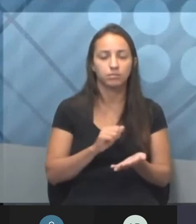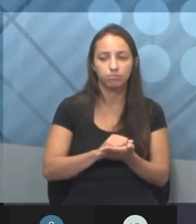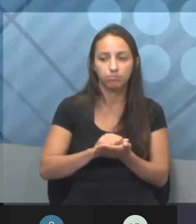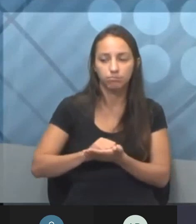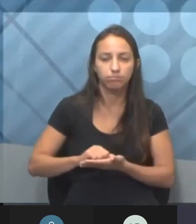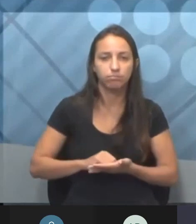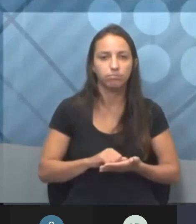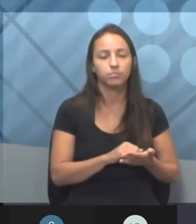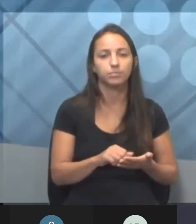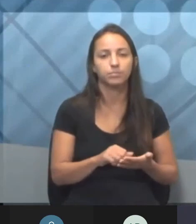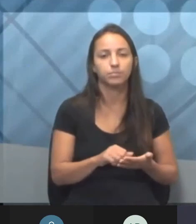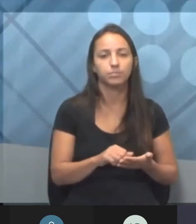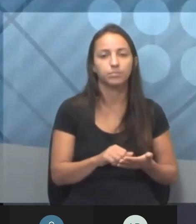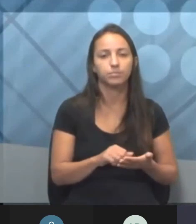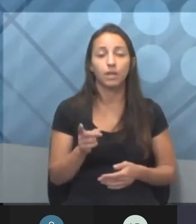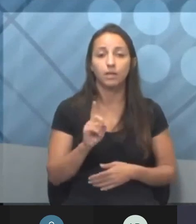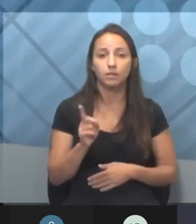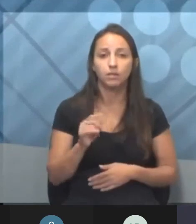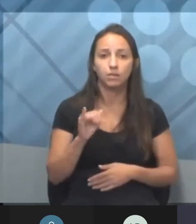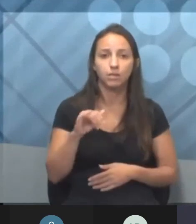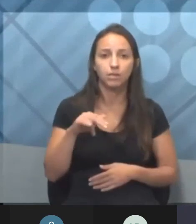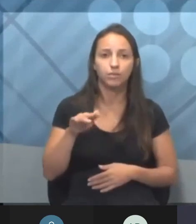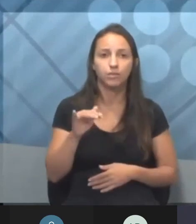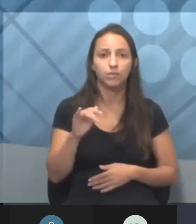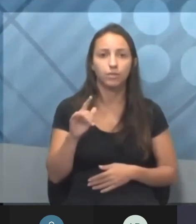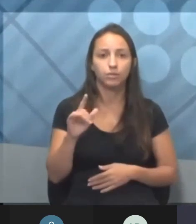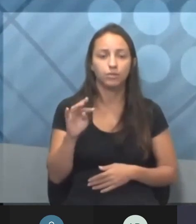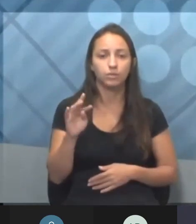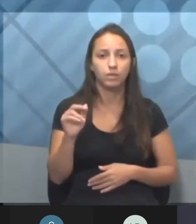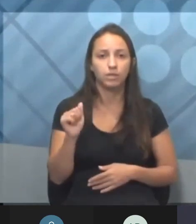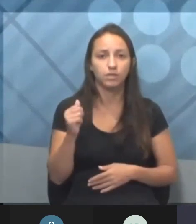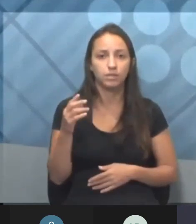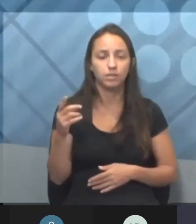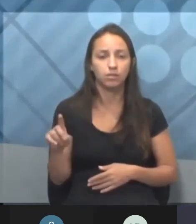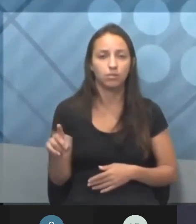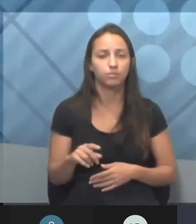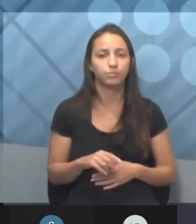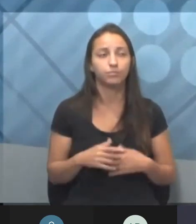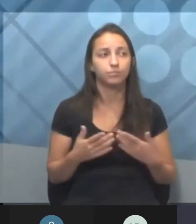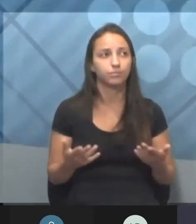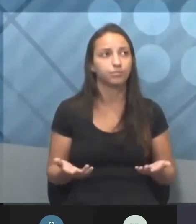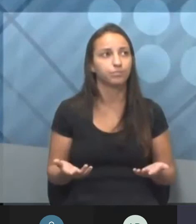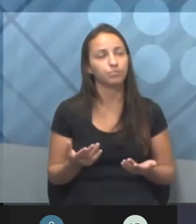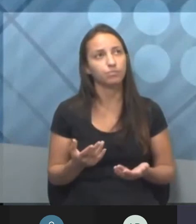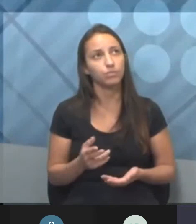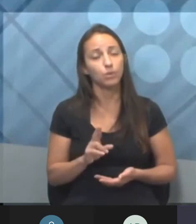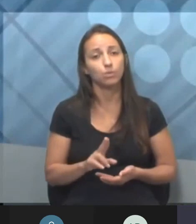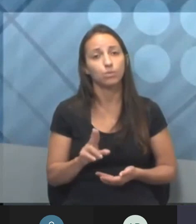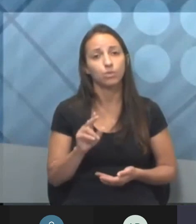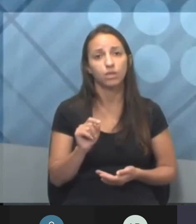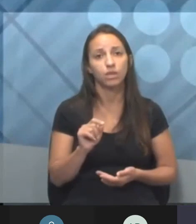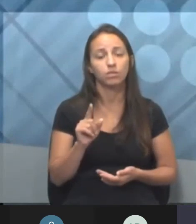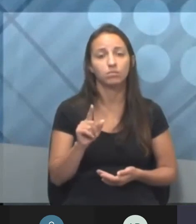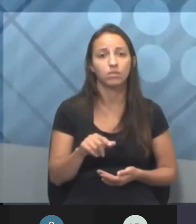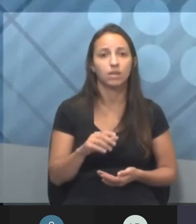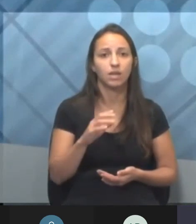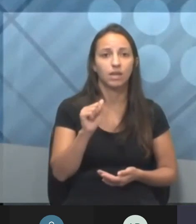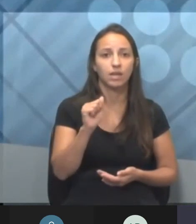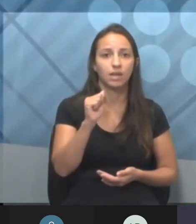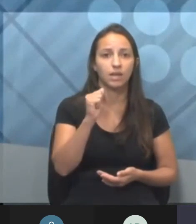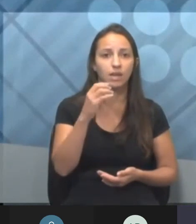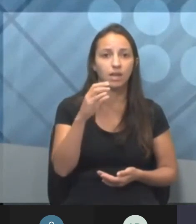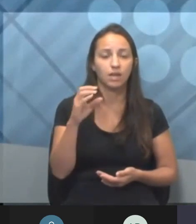laváveis e que não permitem infiltração de substâncias. Então, normalmente, o que se usa é aço